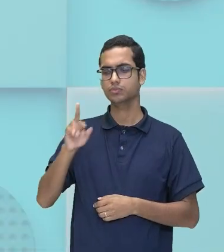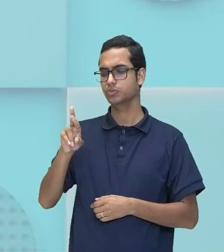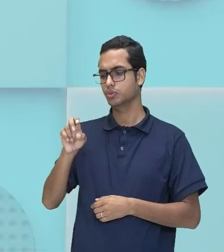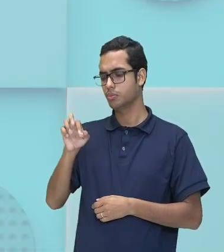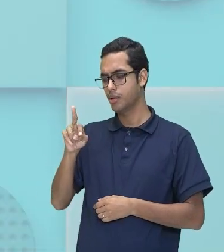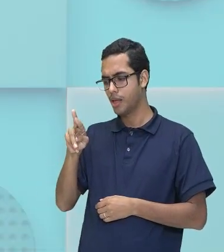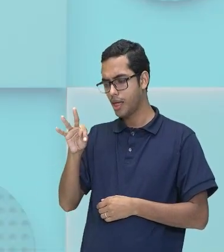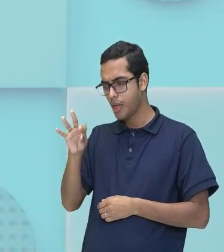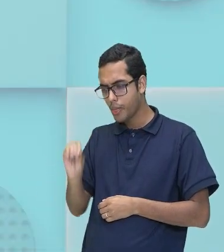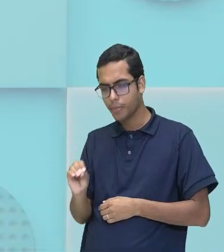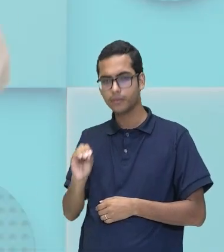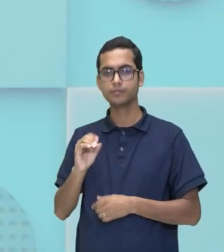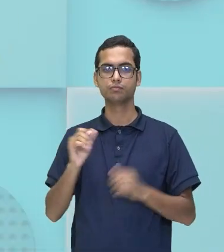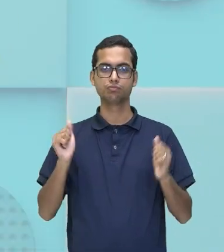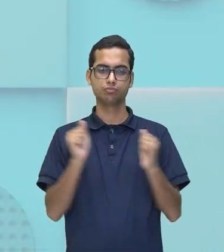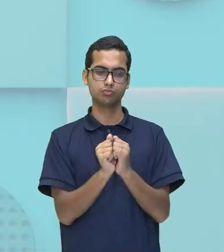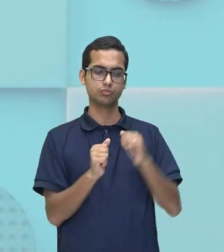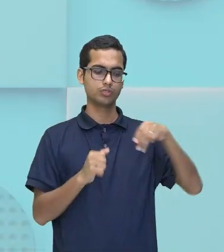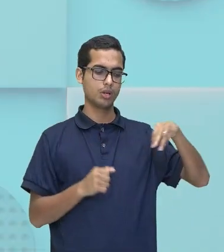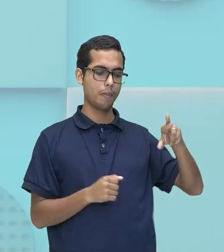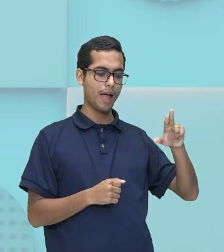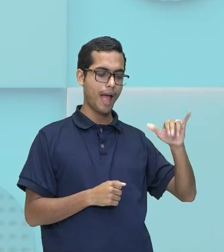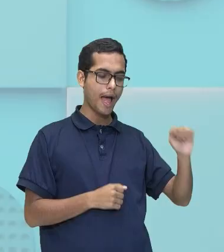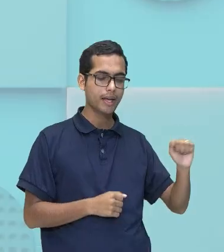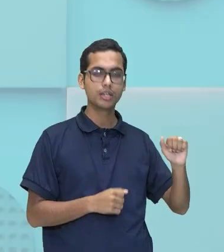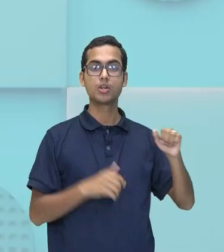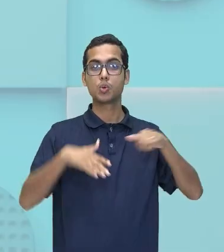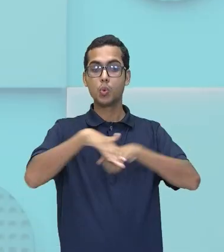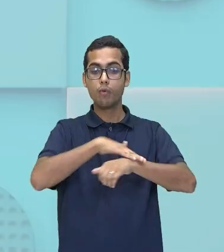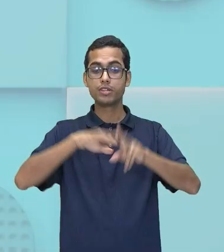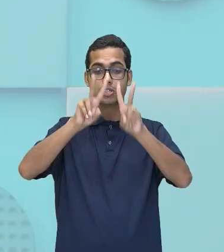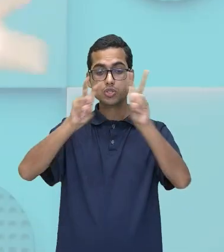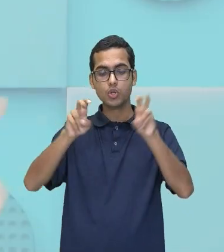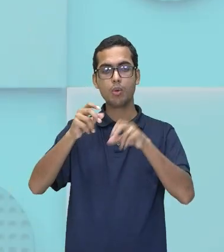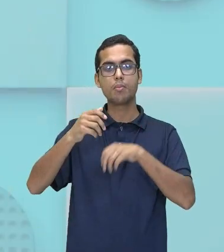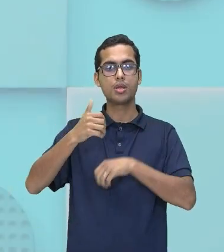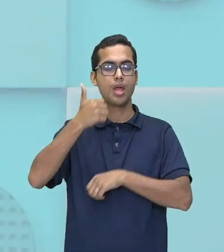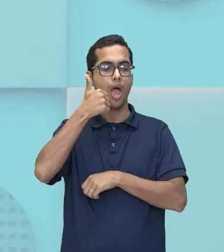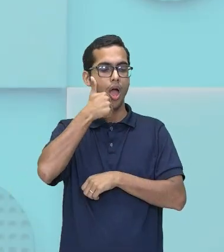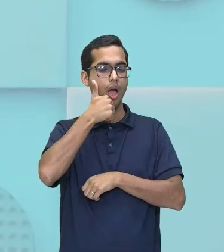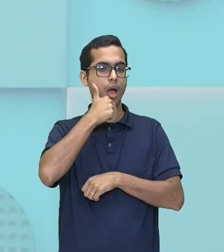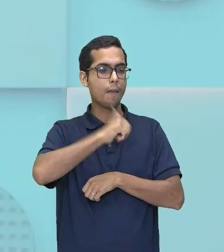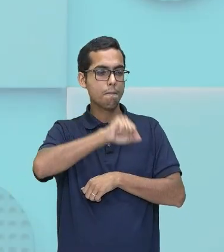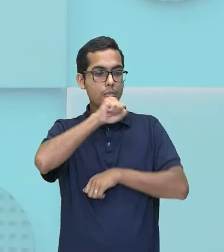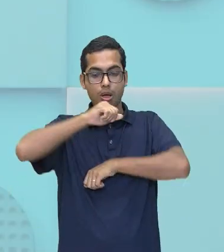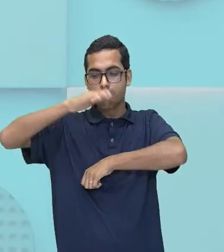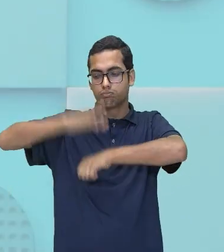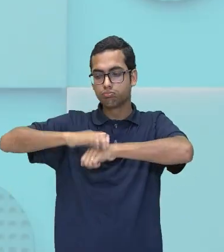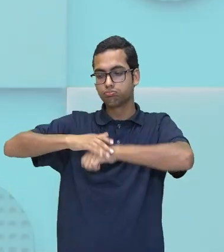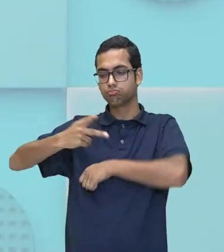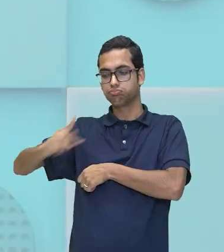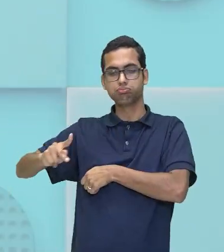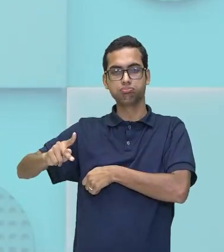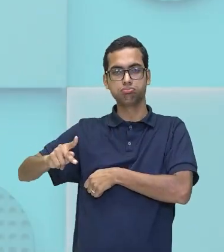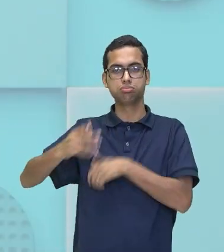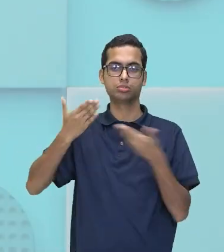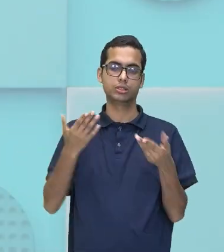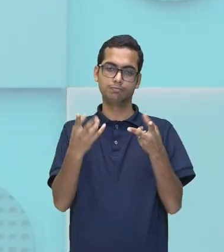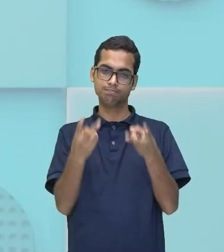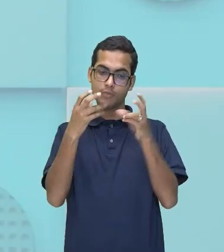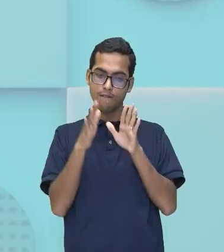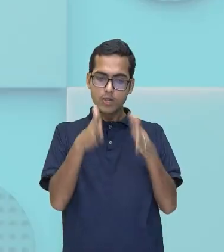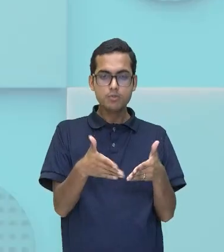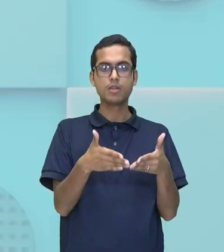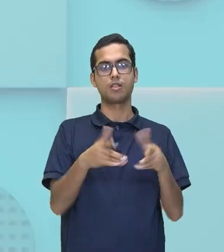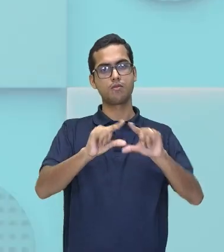a Maria, falando da mãe dele, falando da mãe dela, falando da mãe do João, enfim, tá bom? Especificar mais